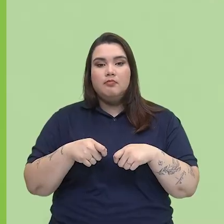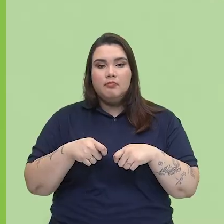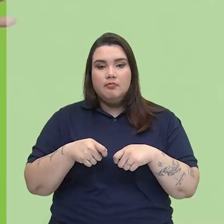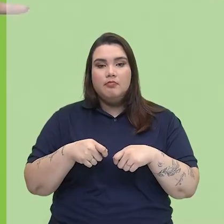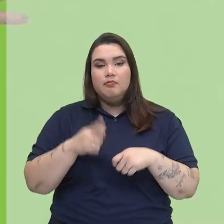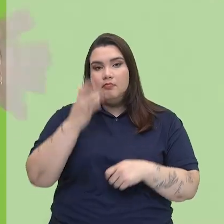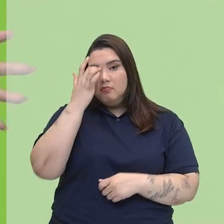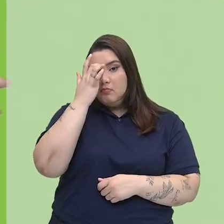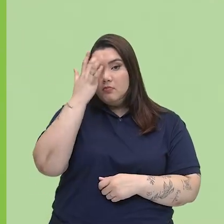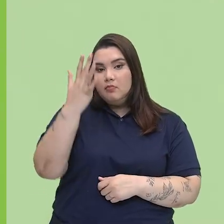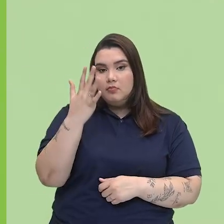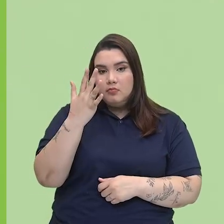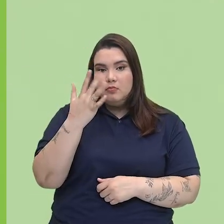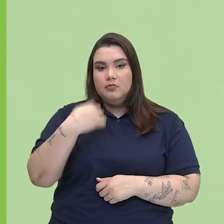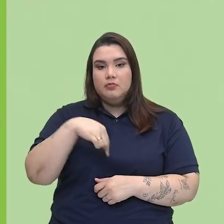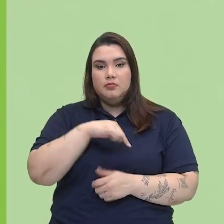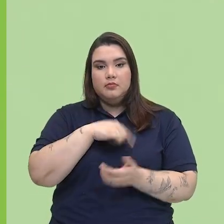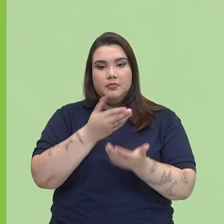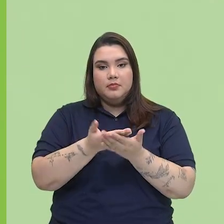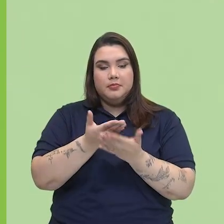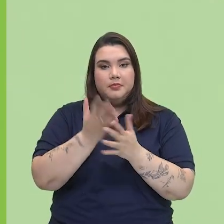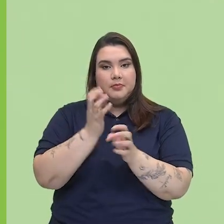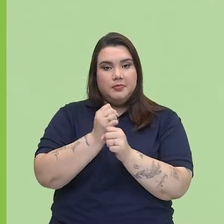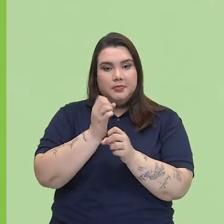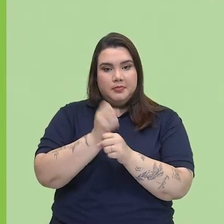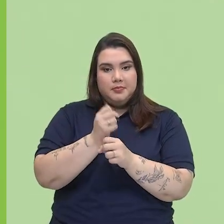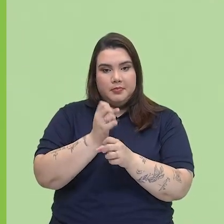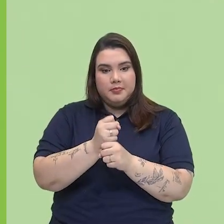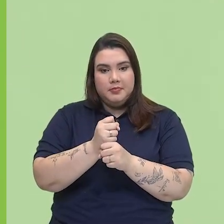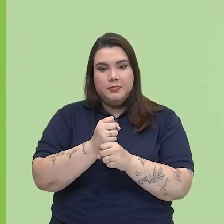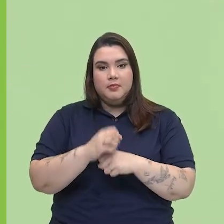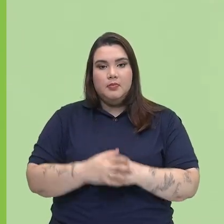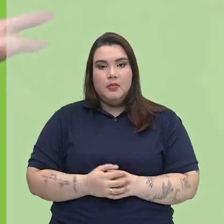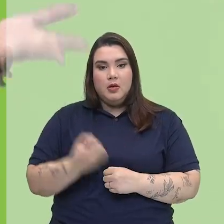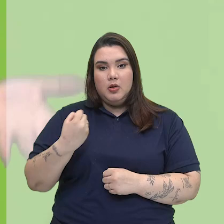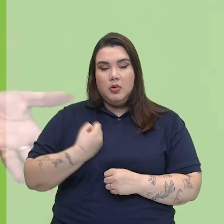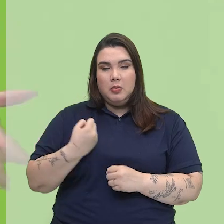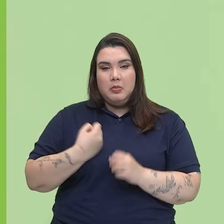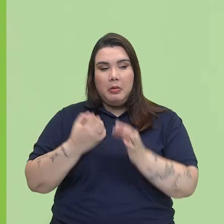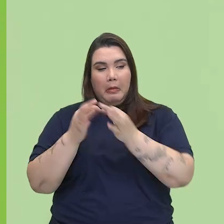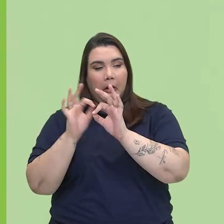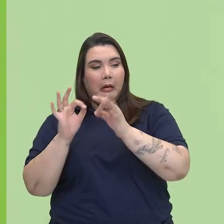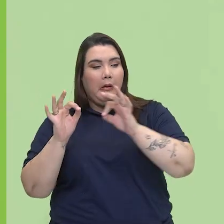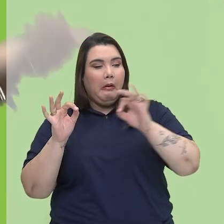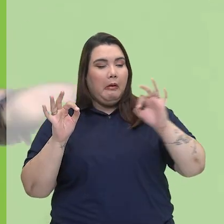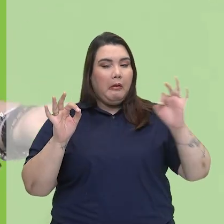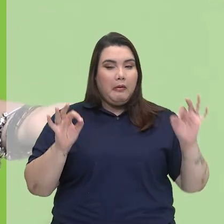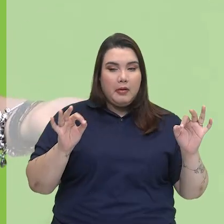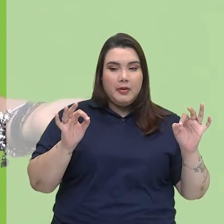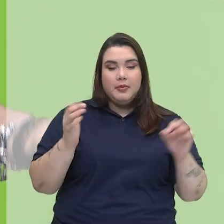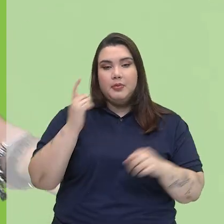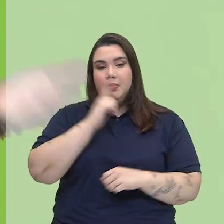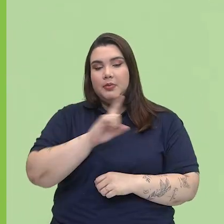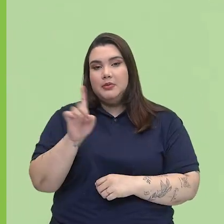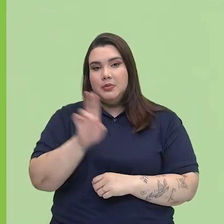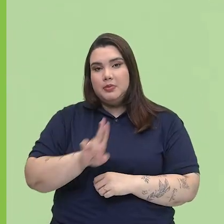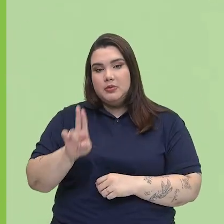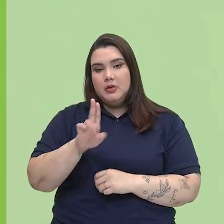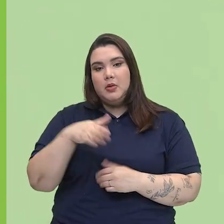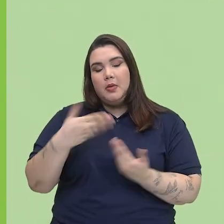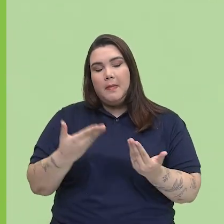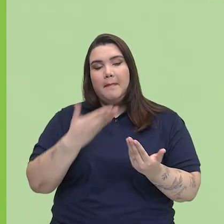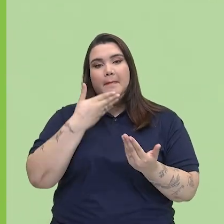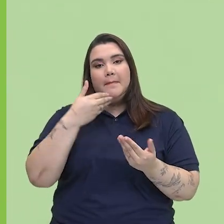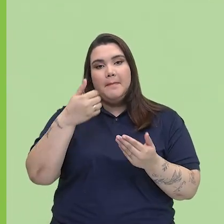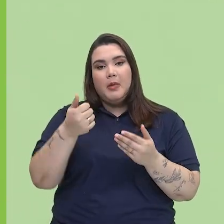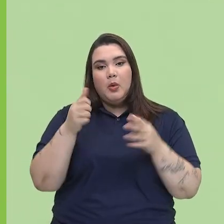para facilitar os nossos cálculos. Aqueles números muito grandes, e eu não vou utilizá-los, então é